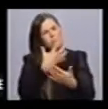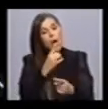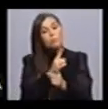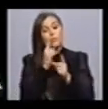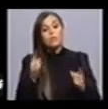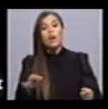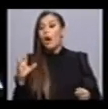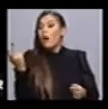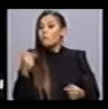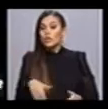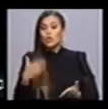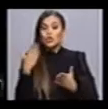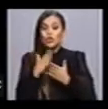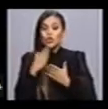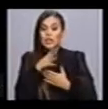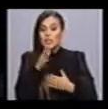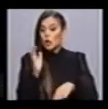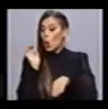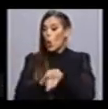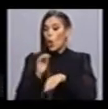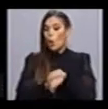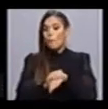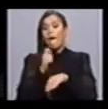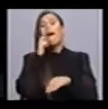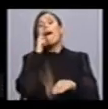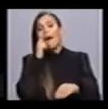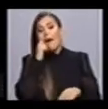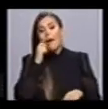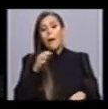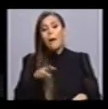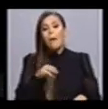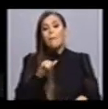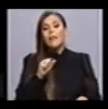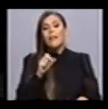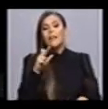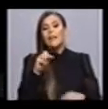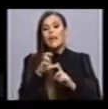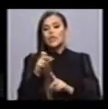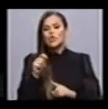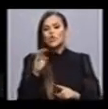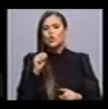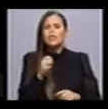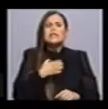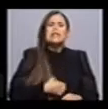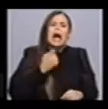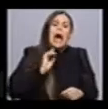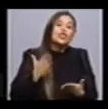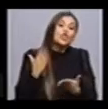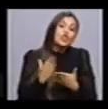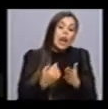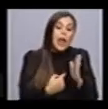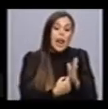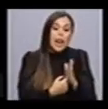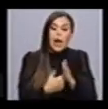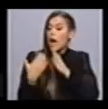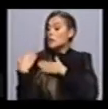surge um estudo que diz que a culpa, Cristiana, é das migrações. O que é que isto quer dizer? Quer dizer que neste estudo os autores dizem